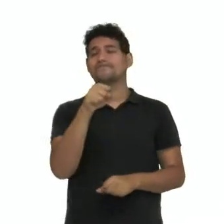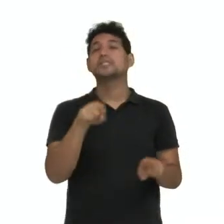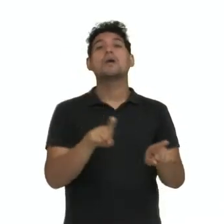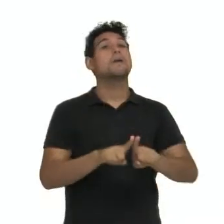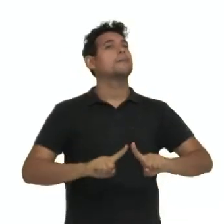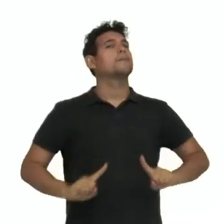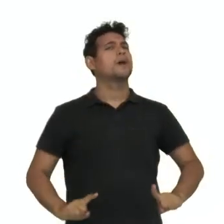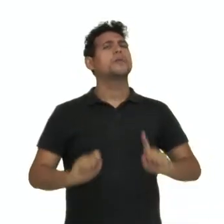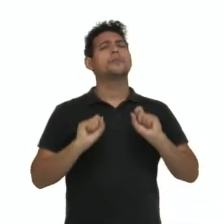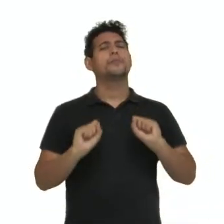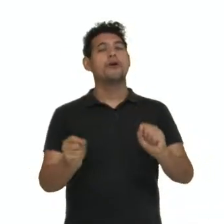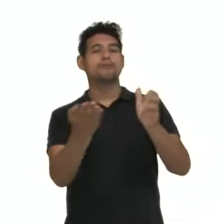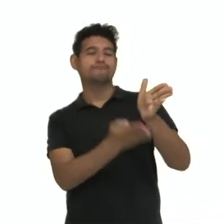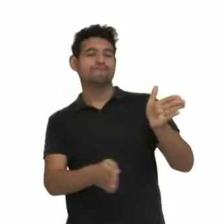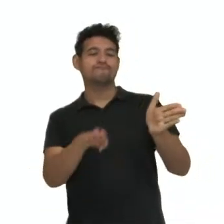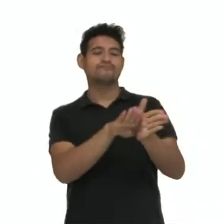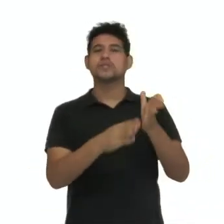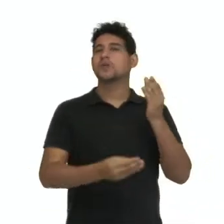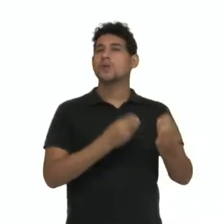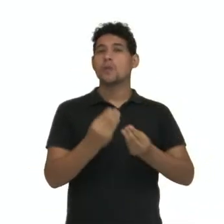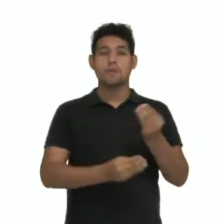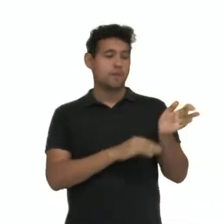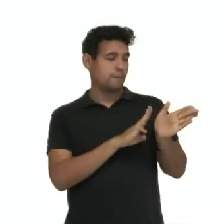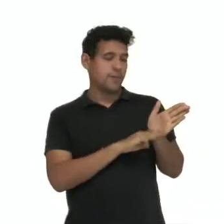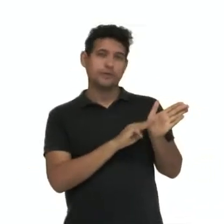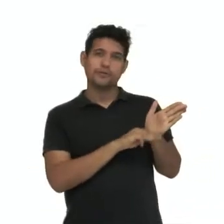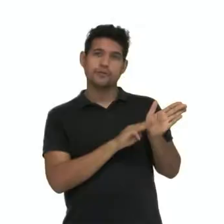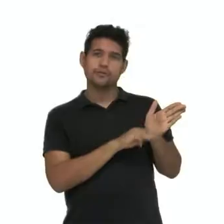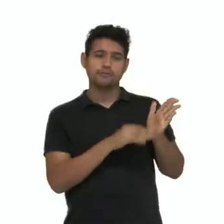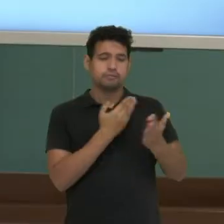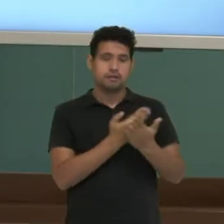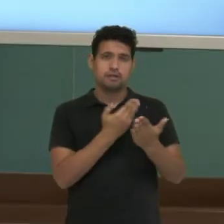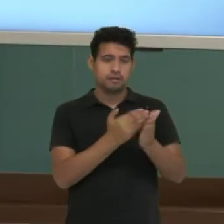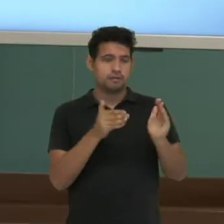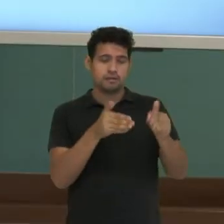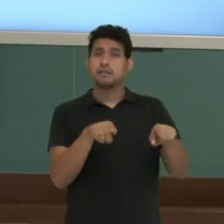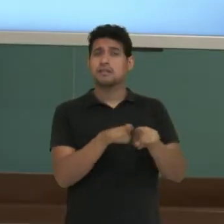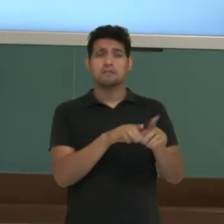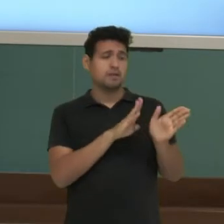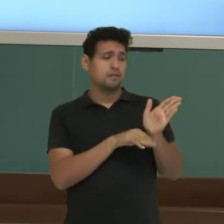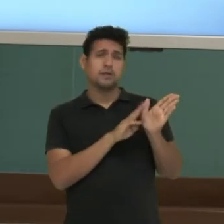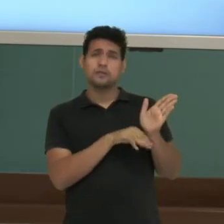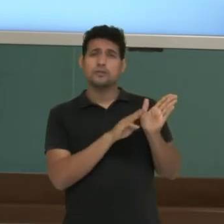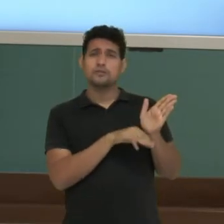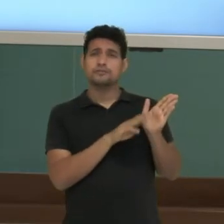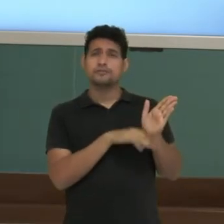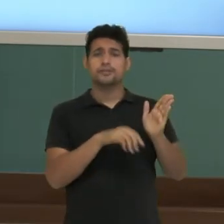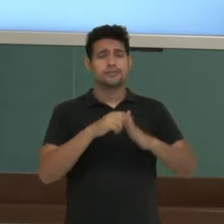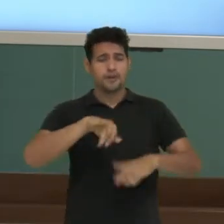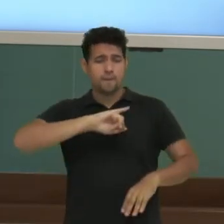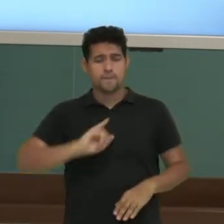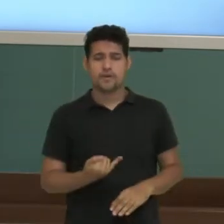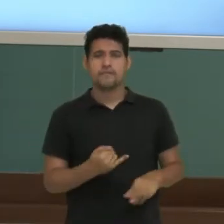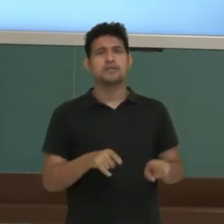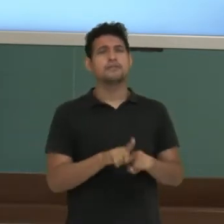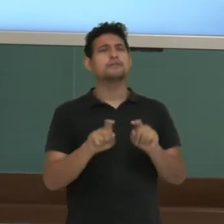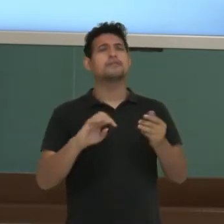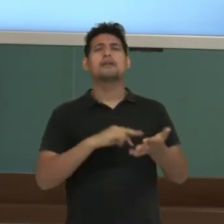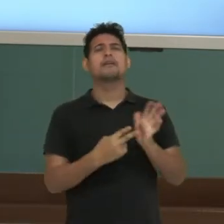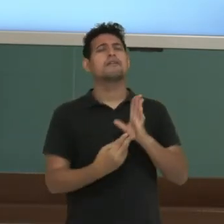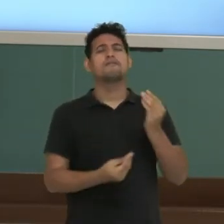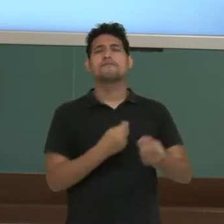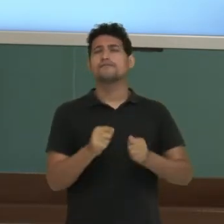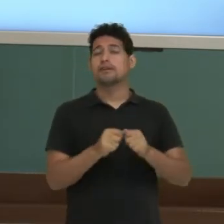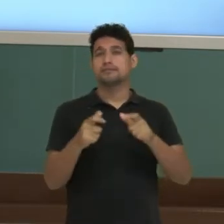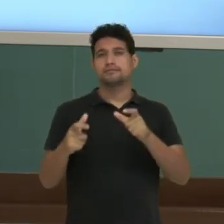que pode ser alcançada com metodologias de estudo e metodologias de aproveitamento do que é oferecido